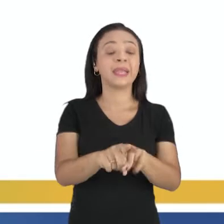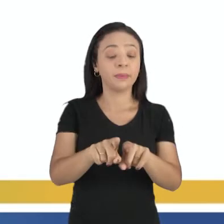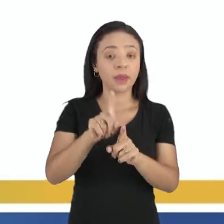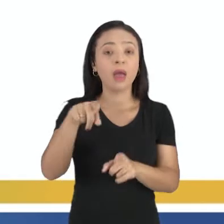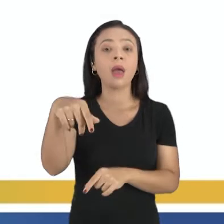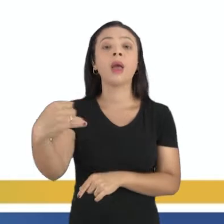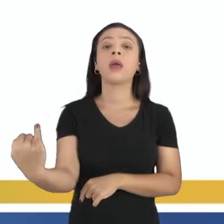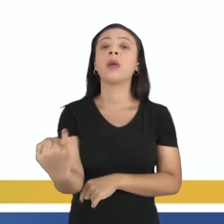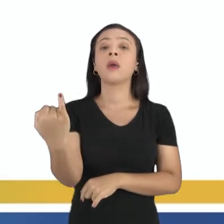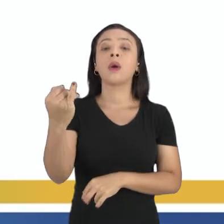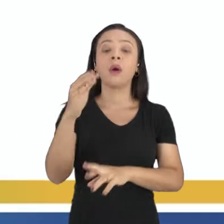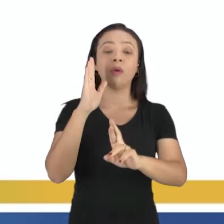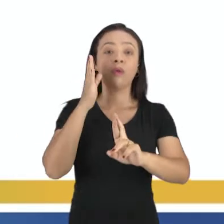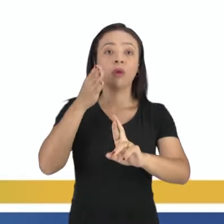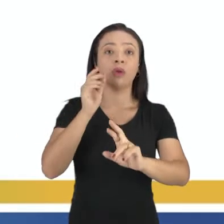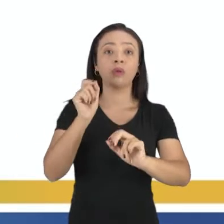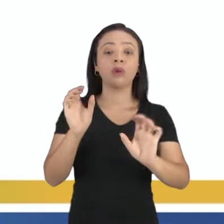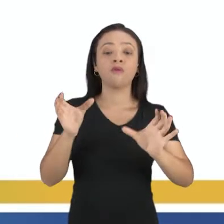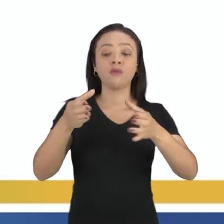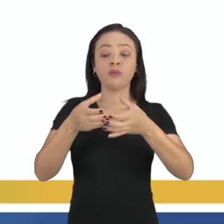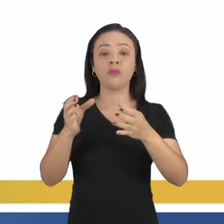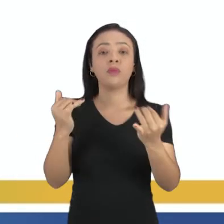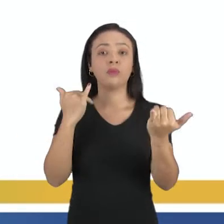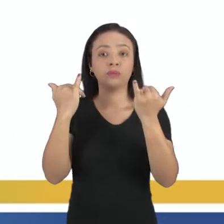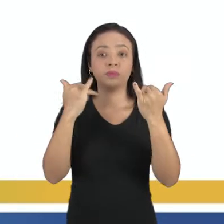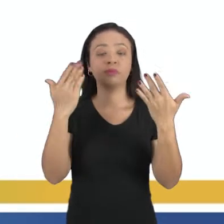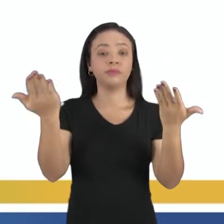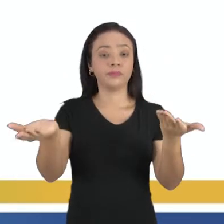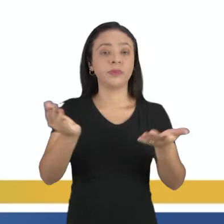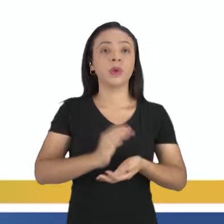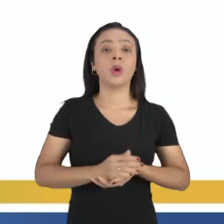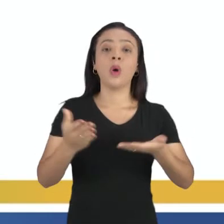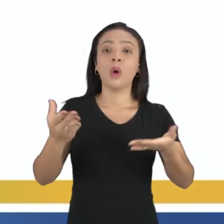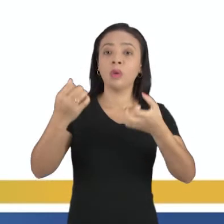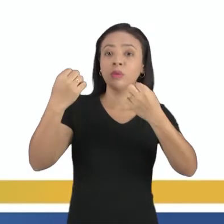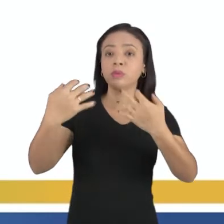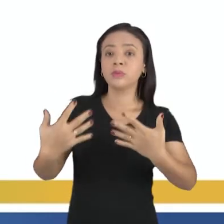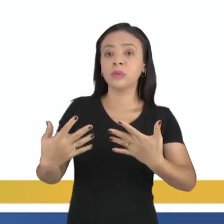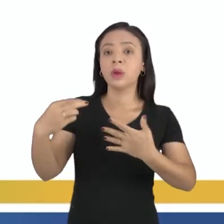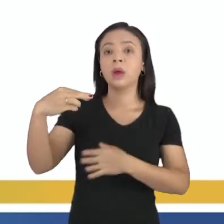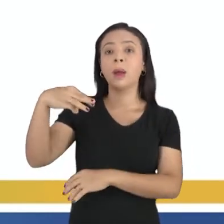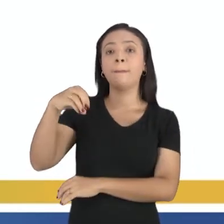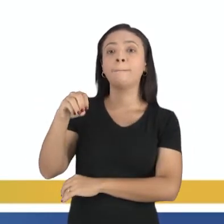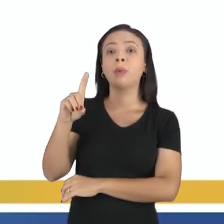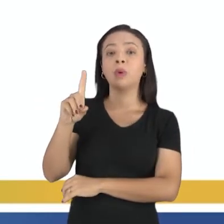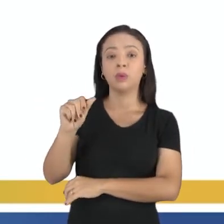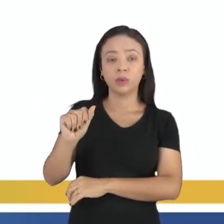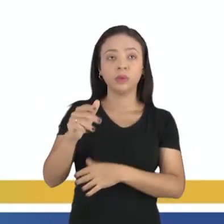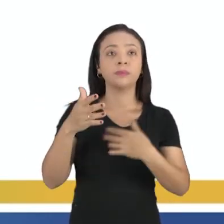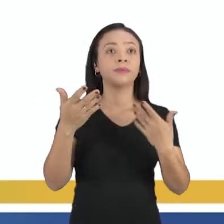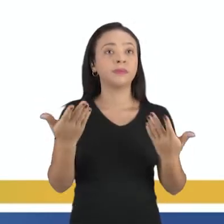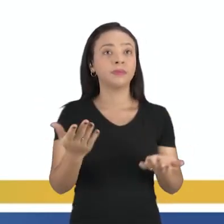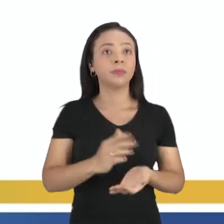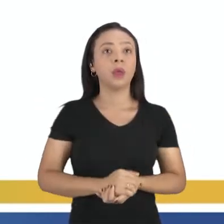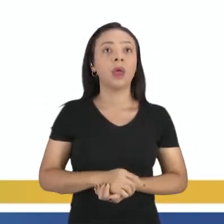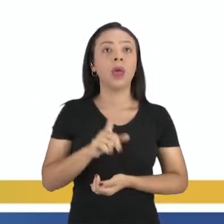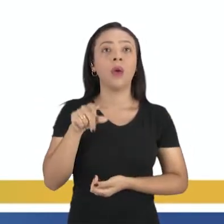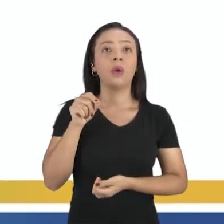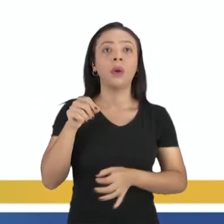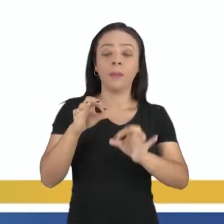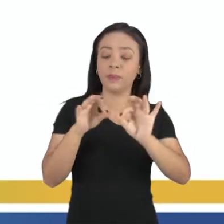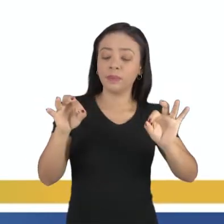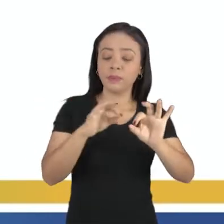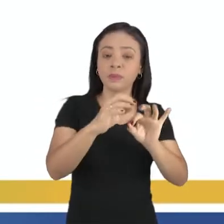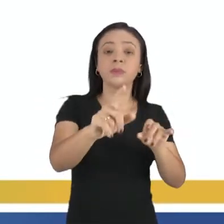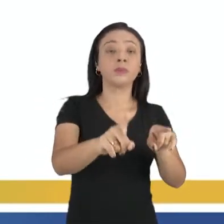importante, referente a um conjunto de dados. Então, hoje nós vamos falar sobre a moda, Então, a moda ela é